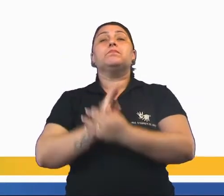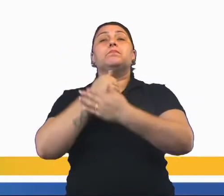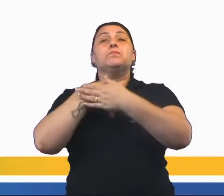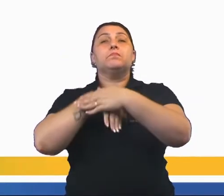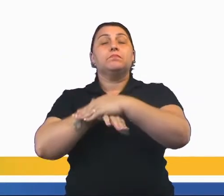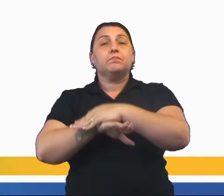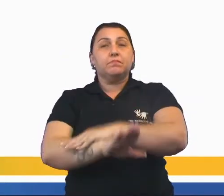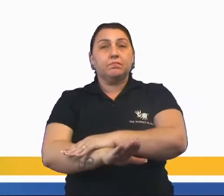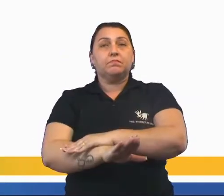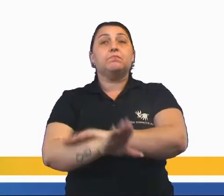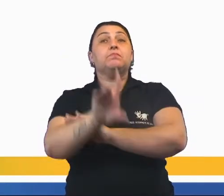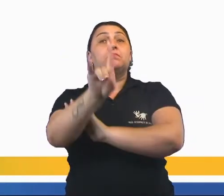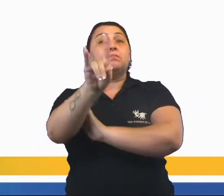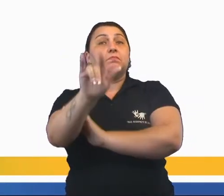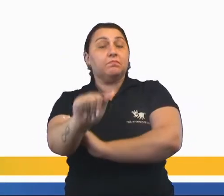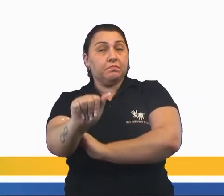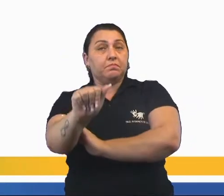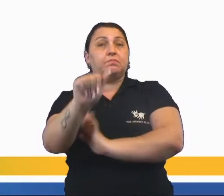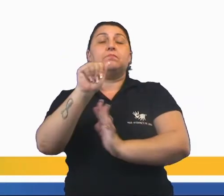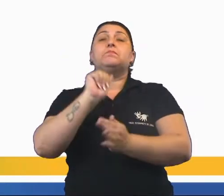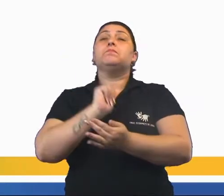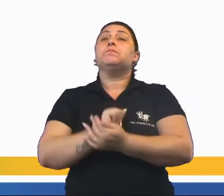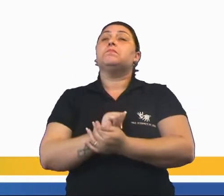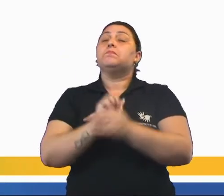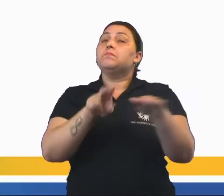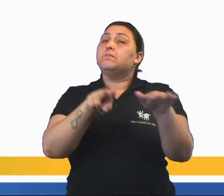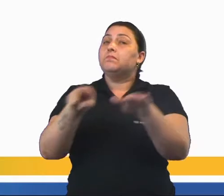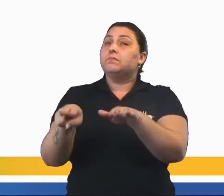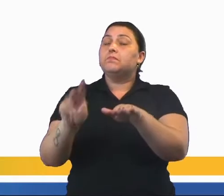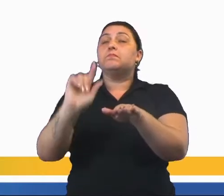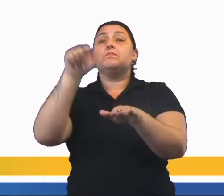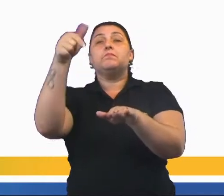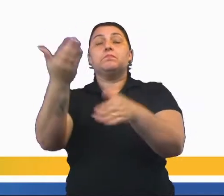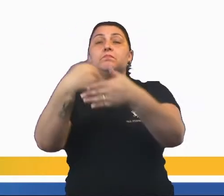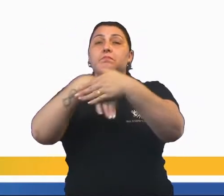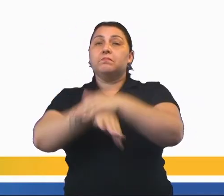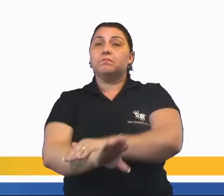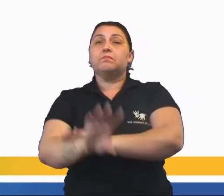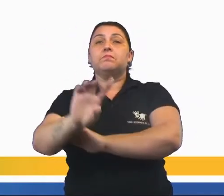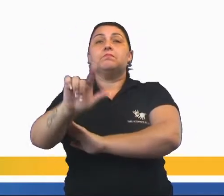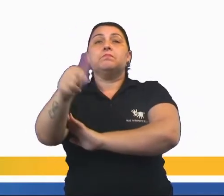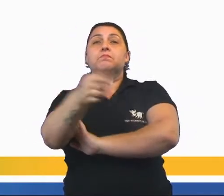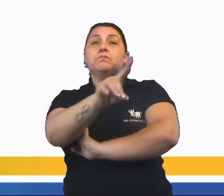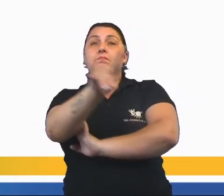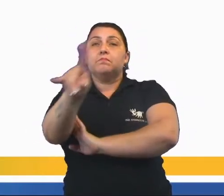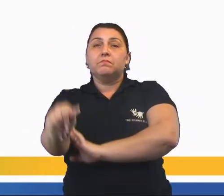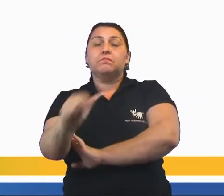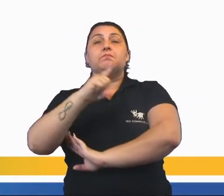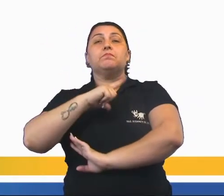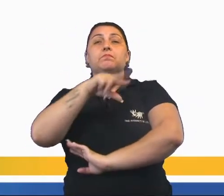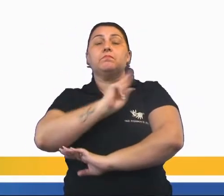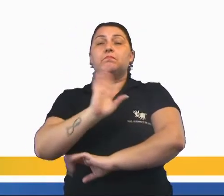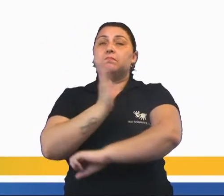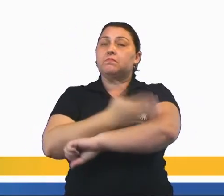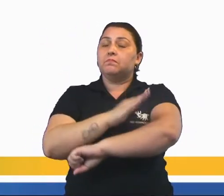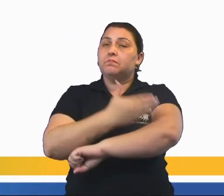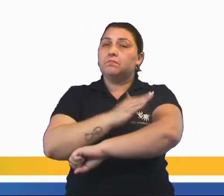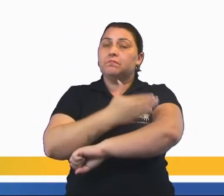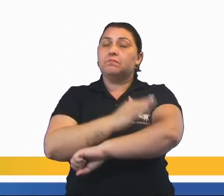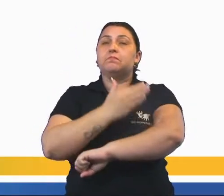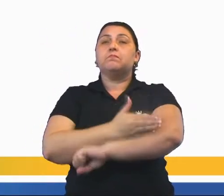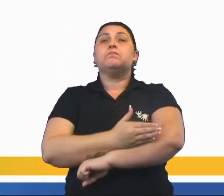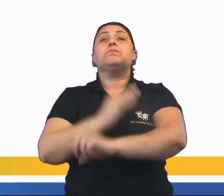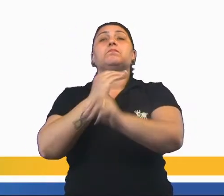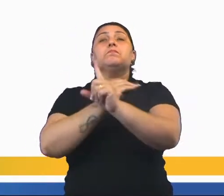um determinado dia, entendeu? Da semana, a outra guarda outro dia. Há uma religião que pratica um determinado tipo